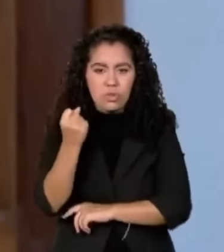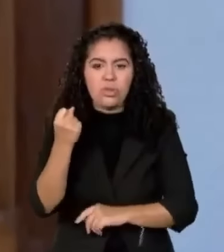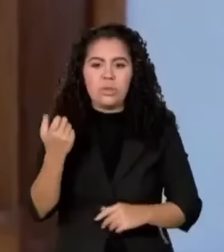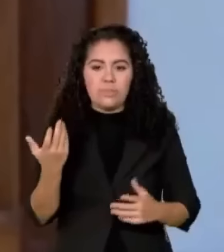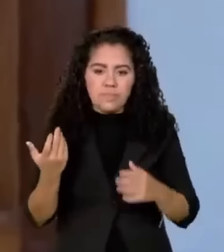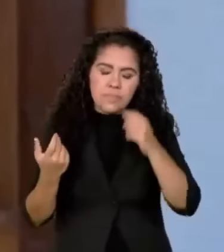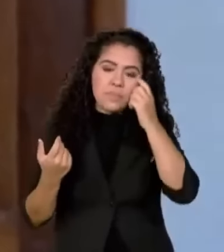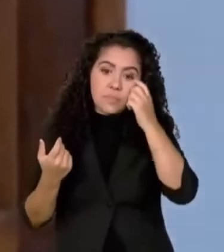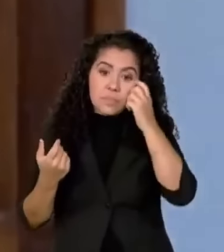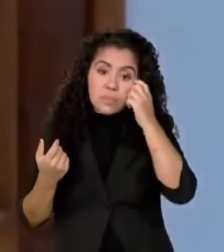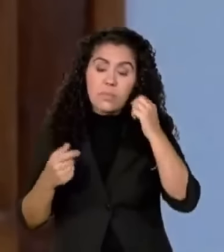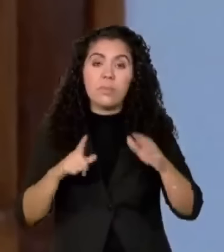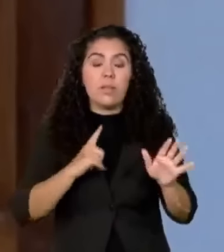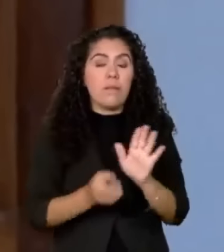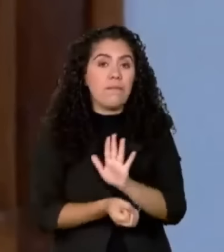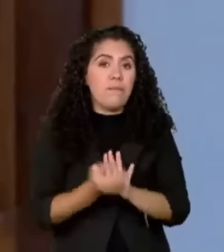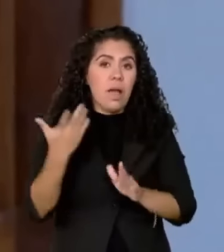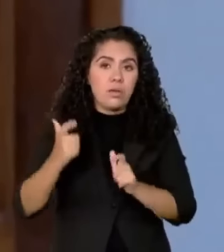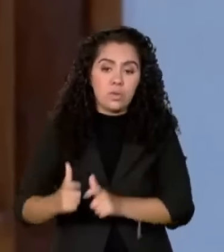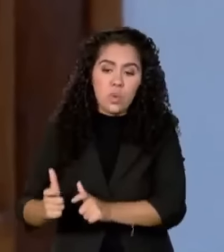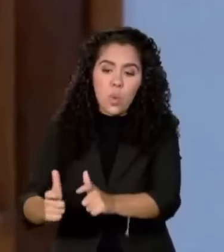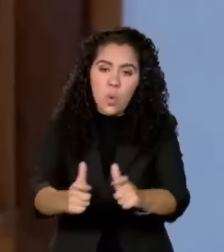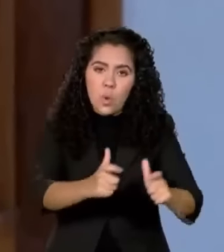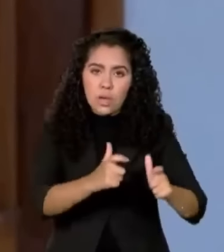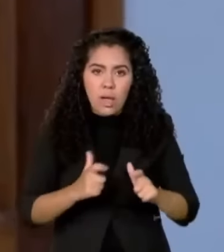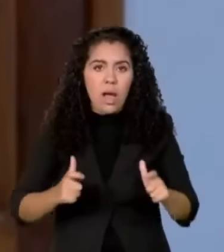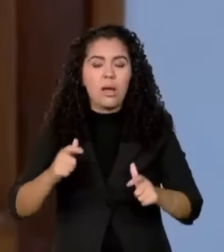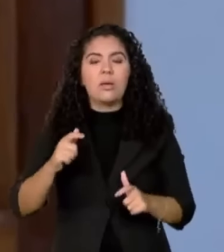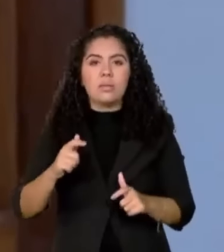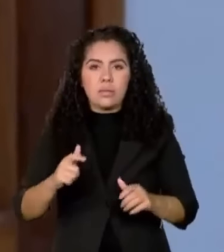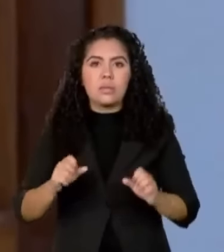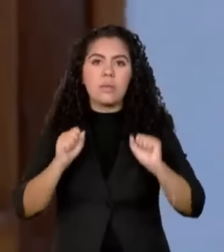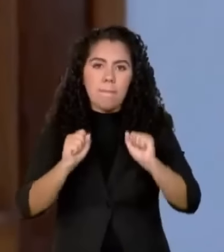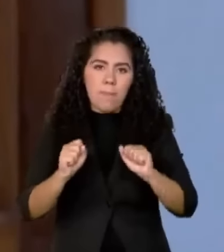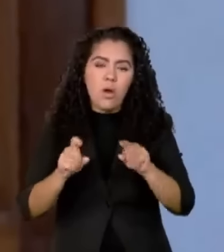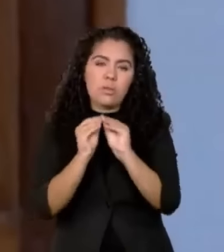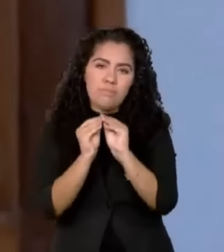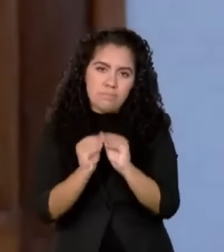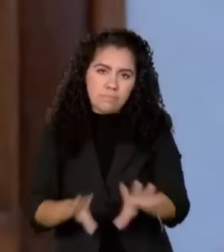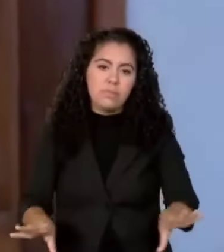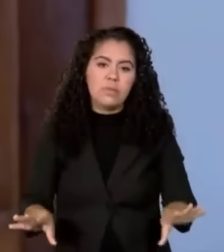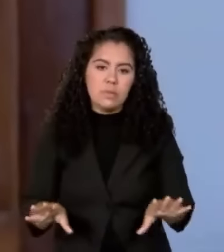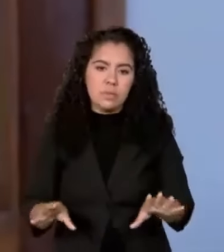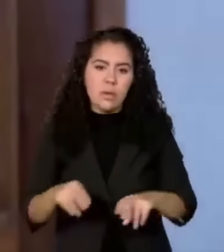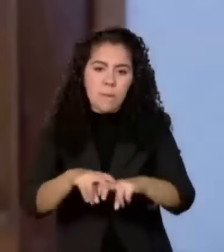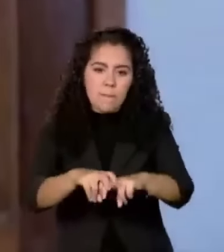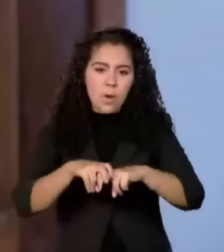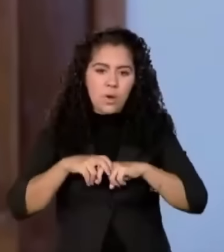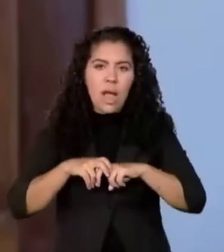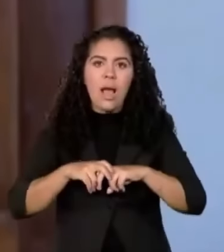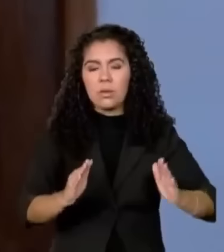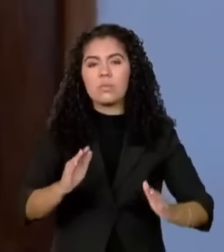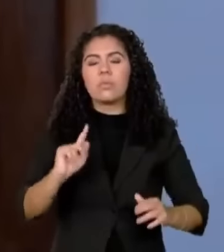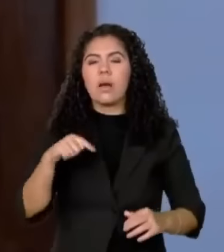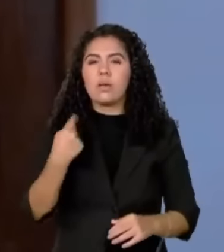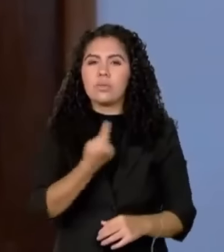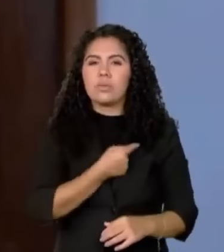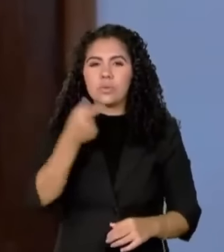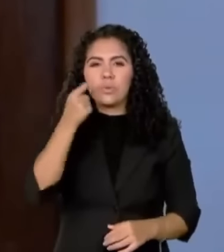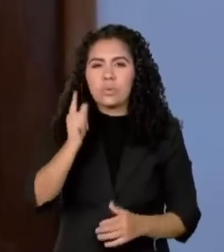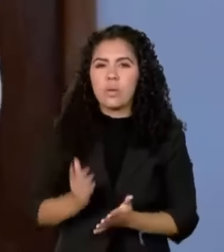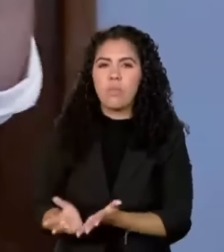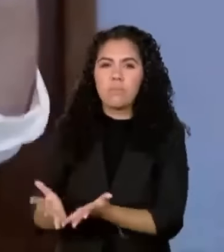evacuação em diversas localidades e cidades na Serra Gaúcha que podem ser afetadas por rompimentos de barragens. Pelo